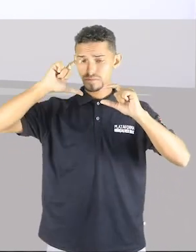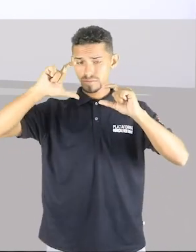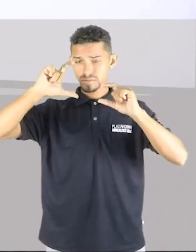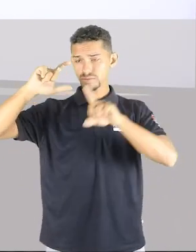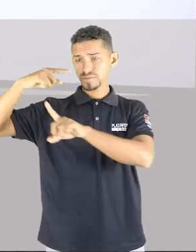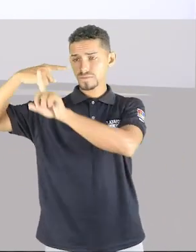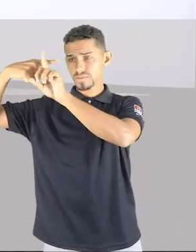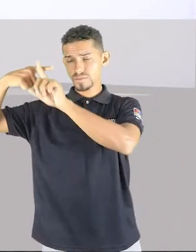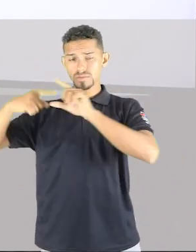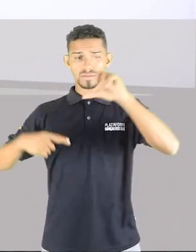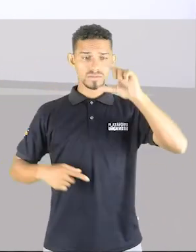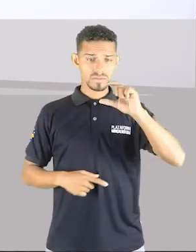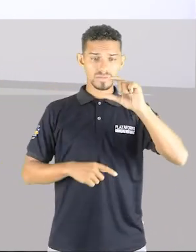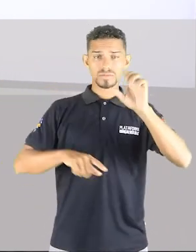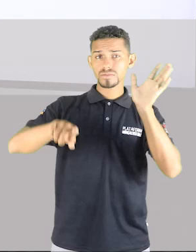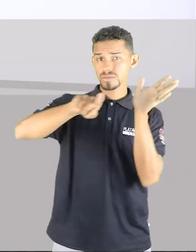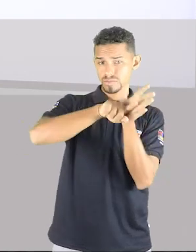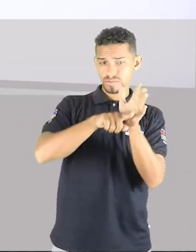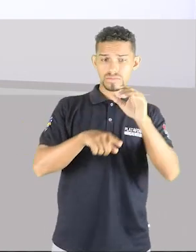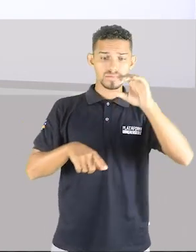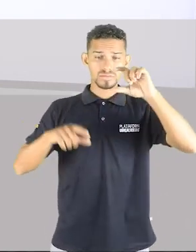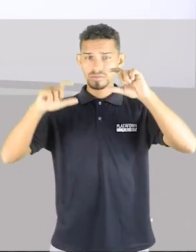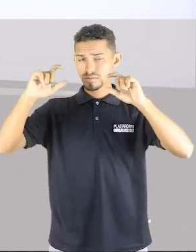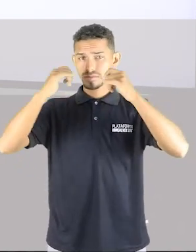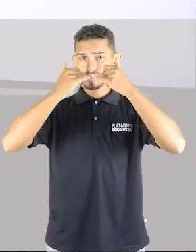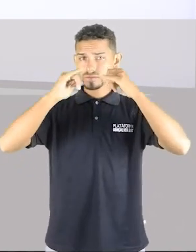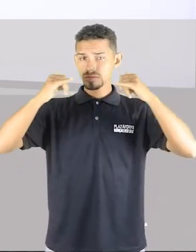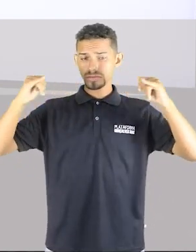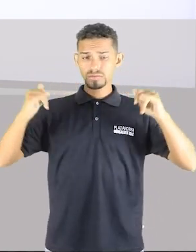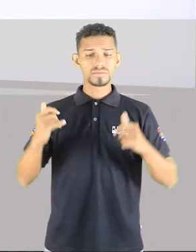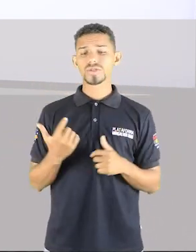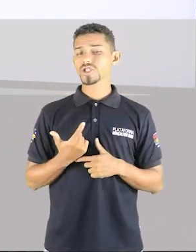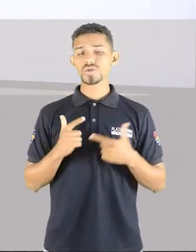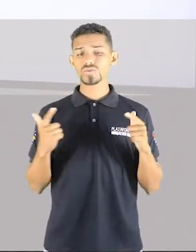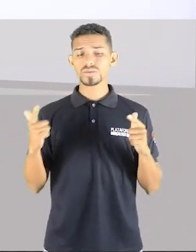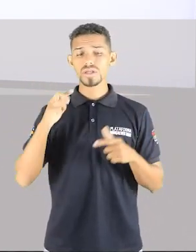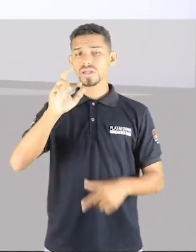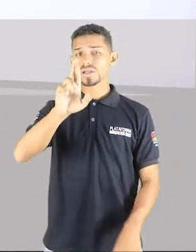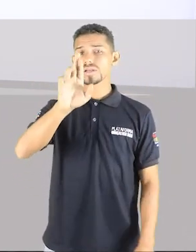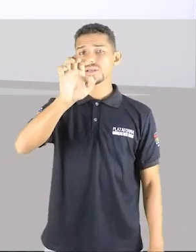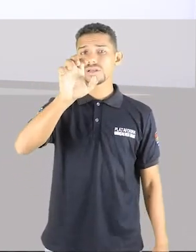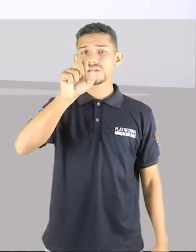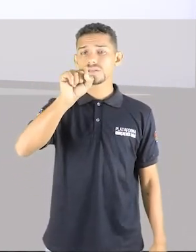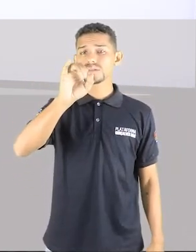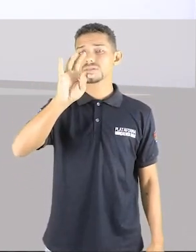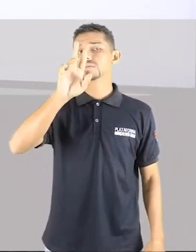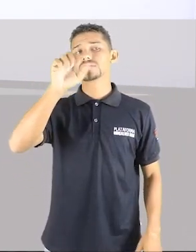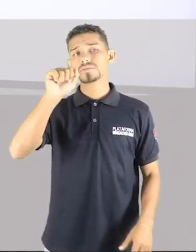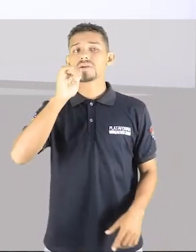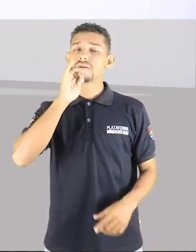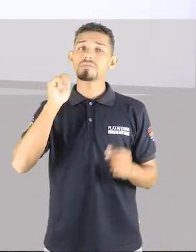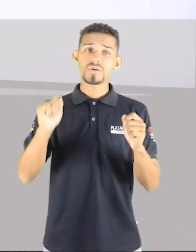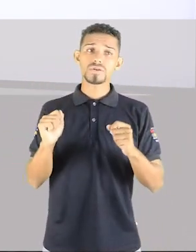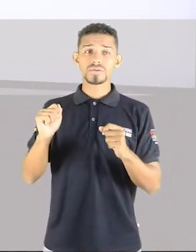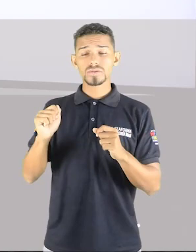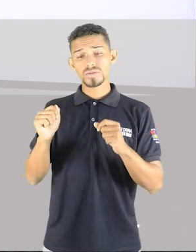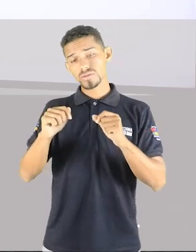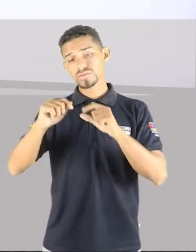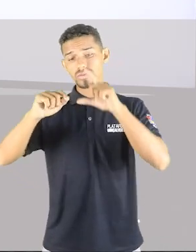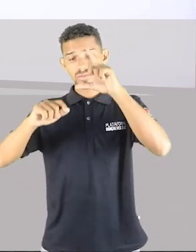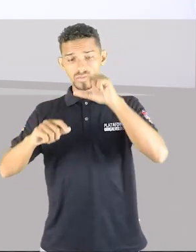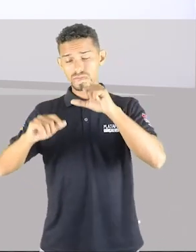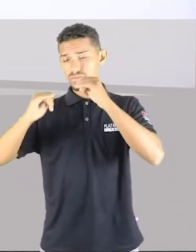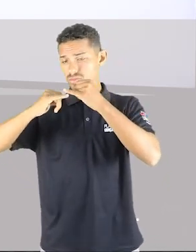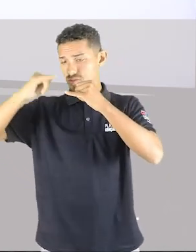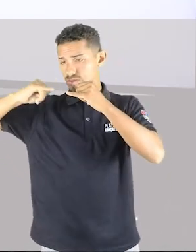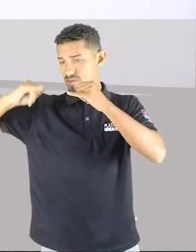Polo de maior potencial nesse aqui nós não colocamos a resistência interna que pode ficar do lado do